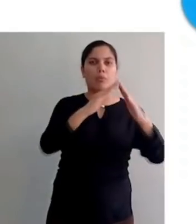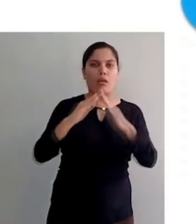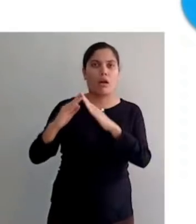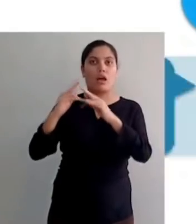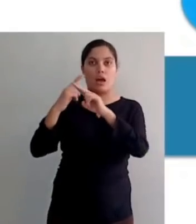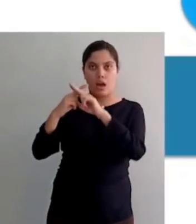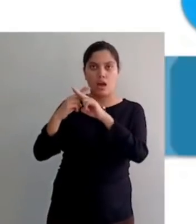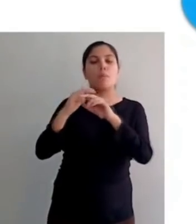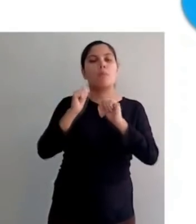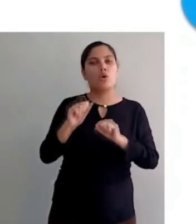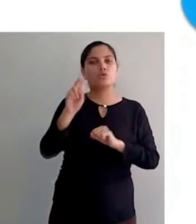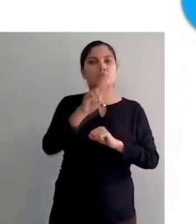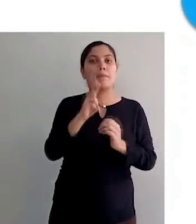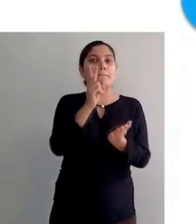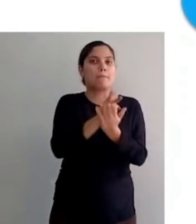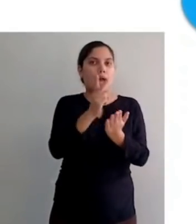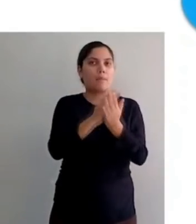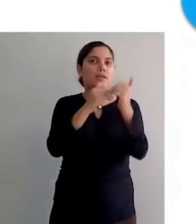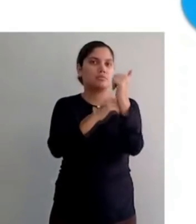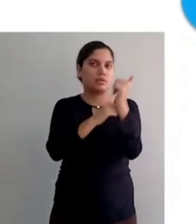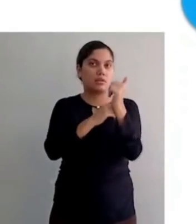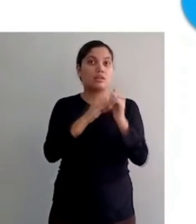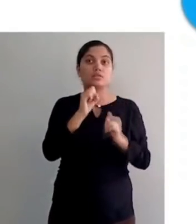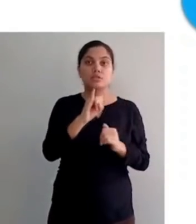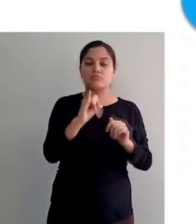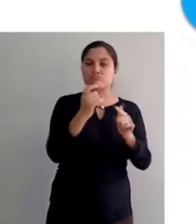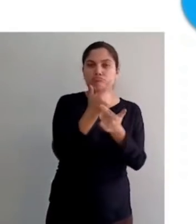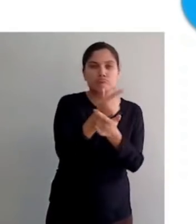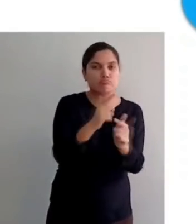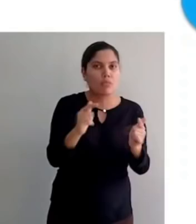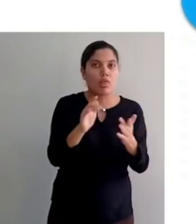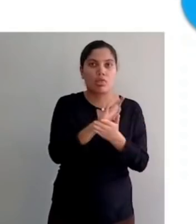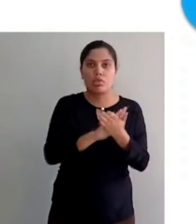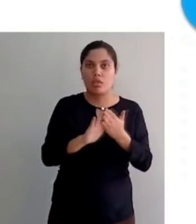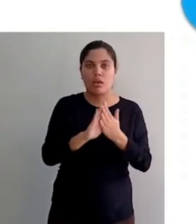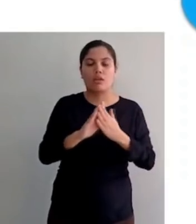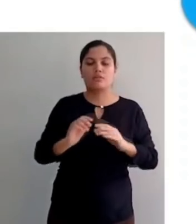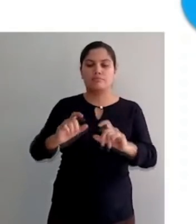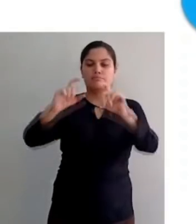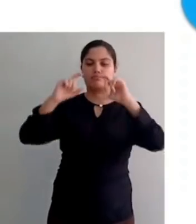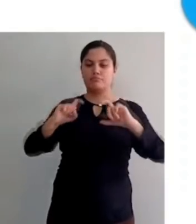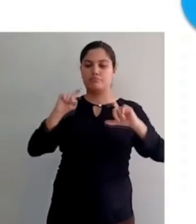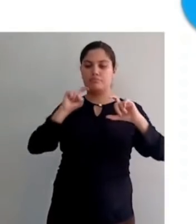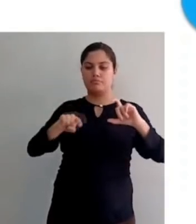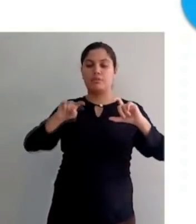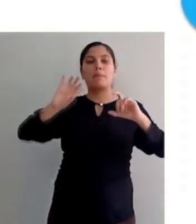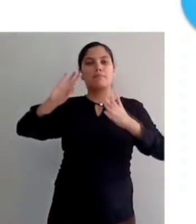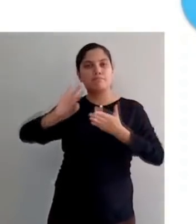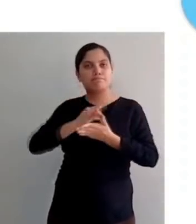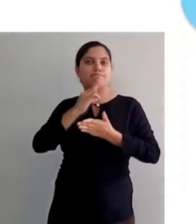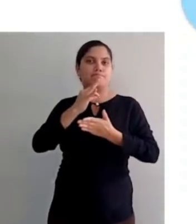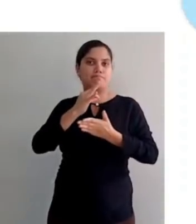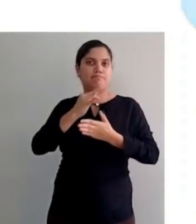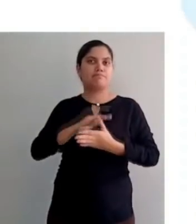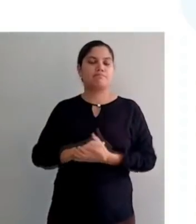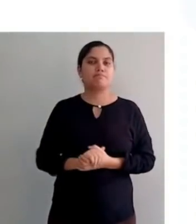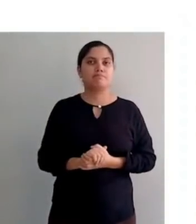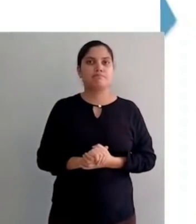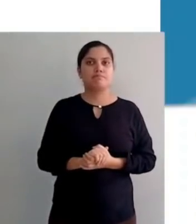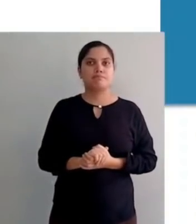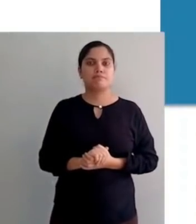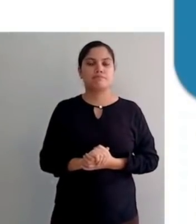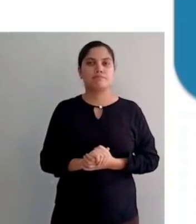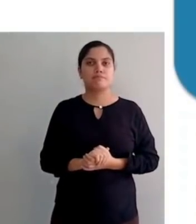ativando o sininho. Se você não ativar o sininho, você será o último a saber, tá beleza? Tem mais para o momento, desejo sorte a todos